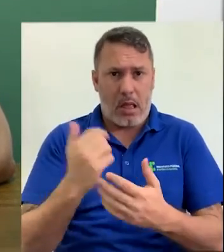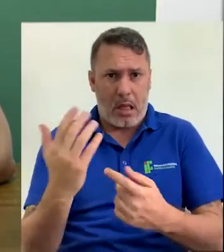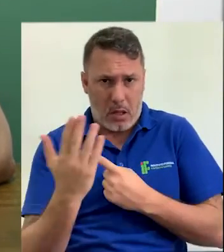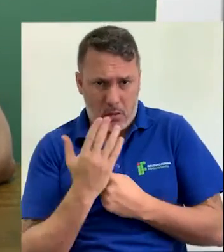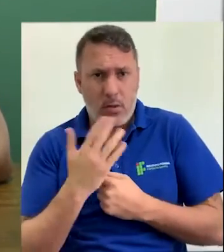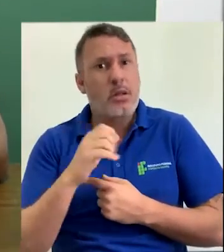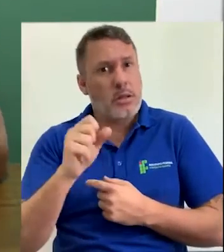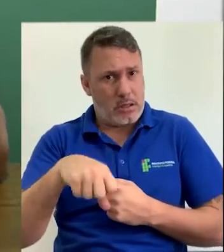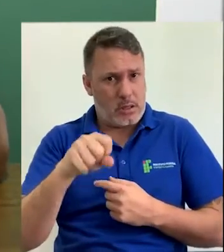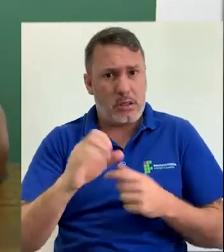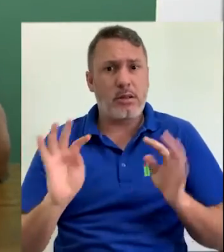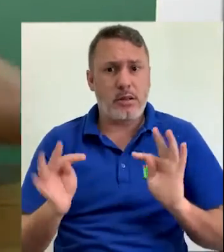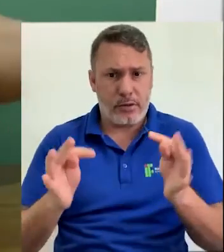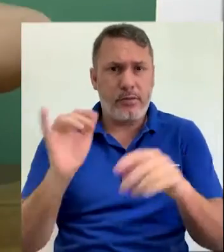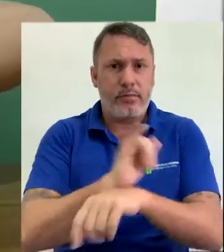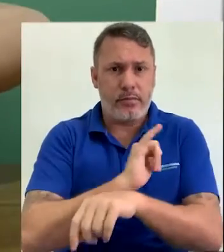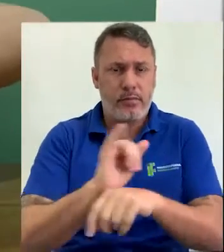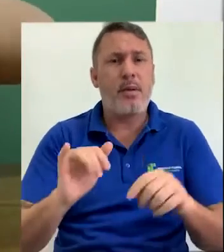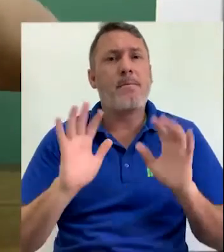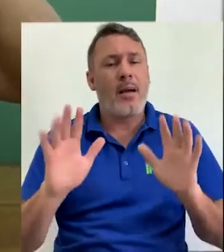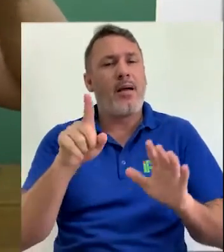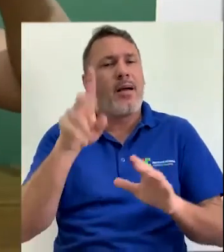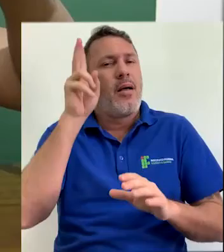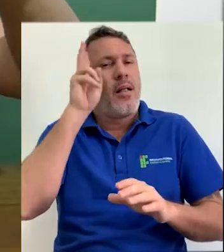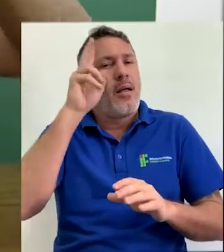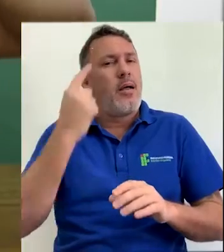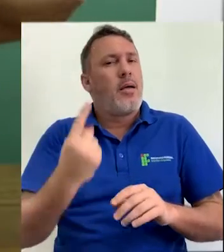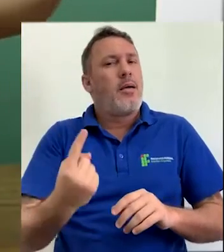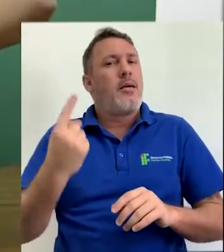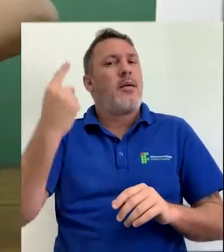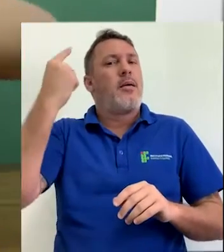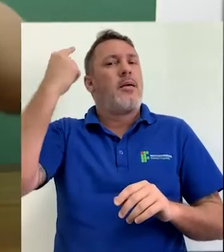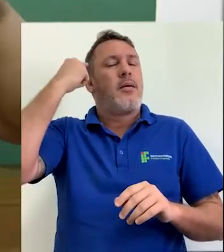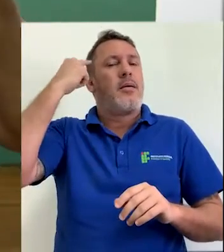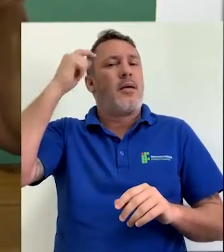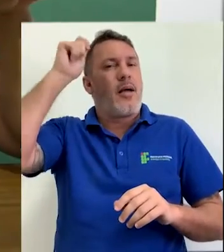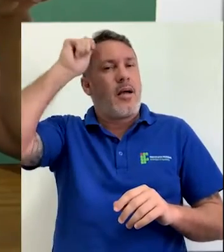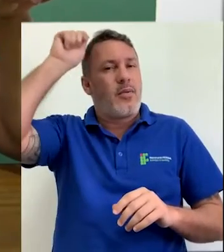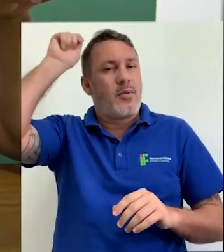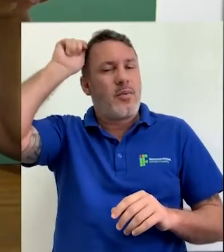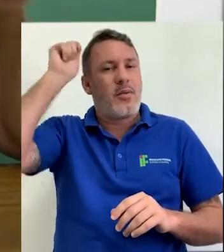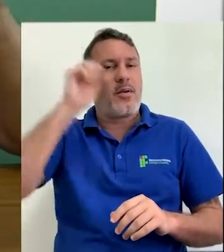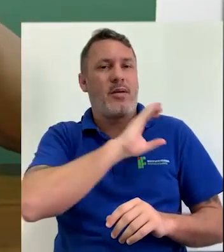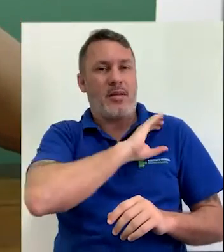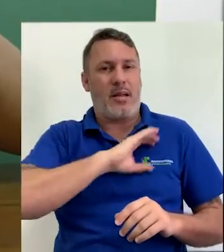Ajuda. Mas retoma a frase da Clarice Lispector.